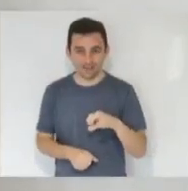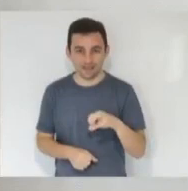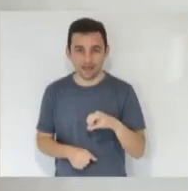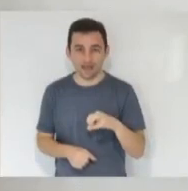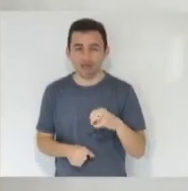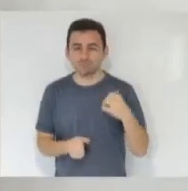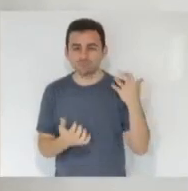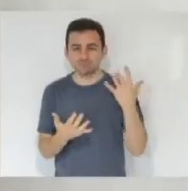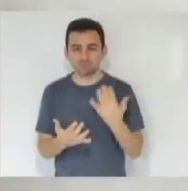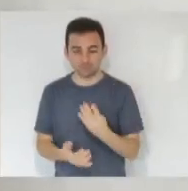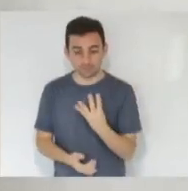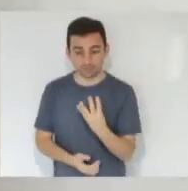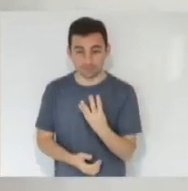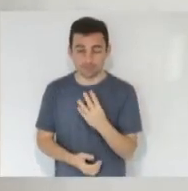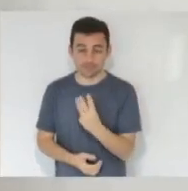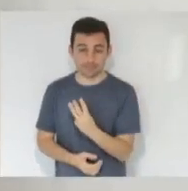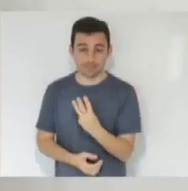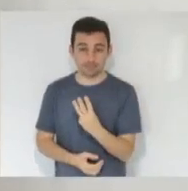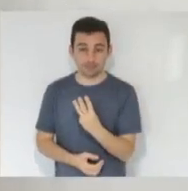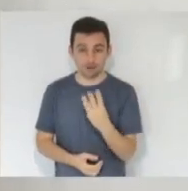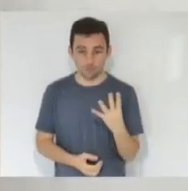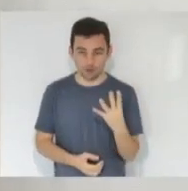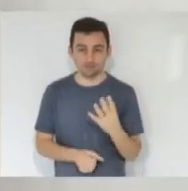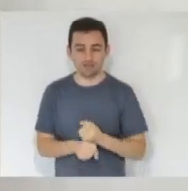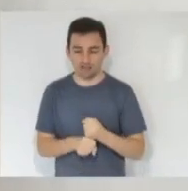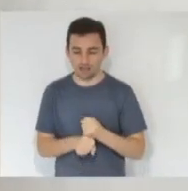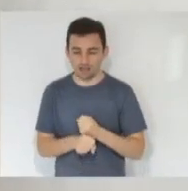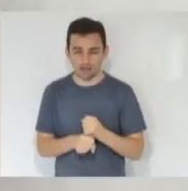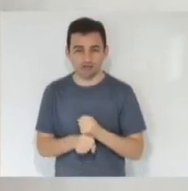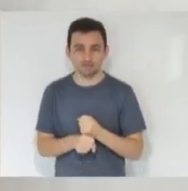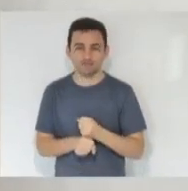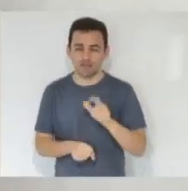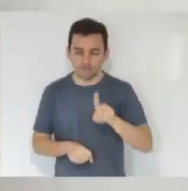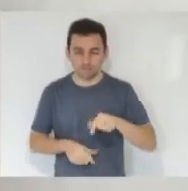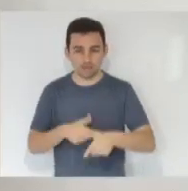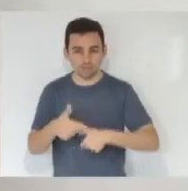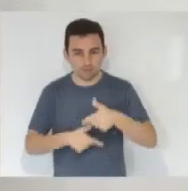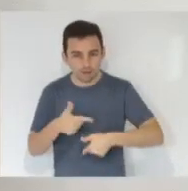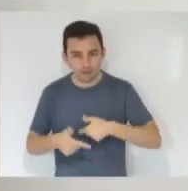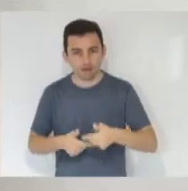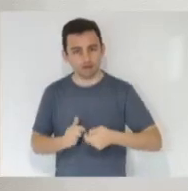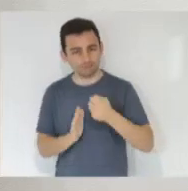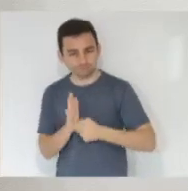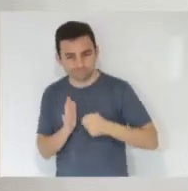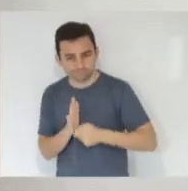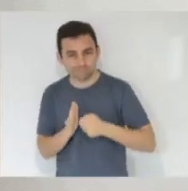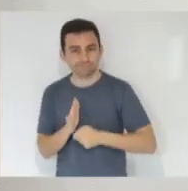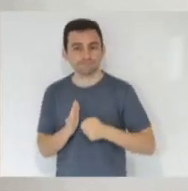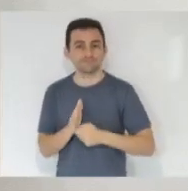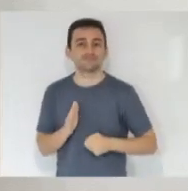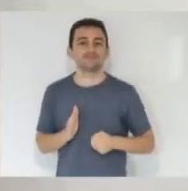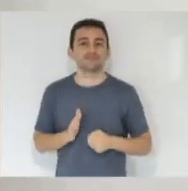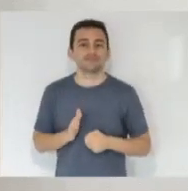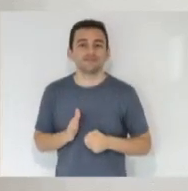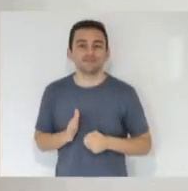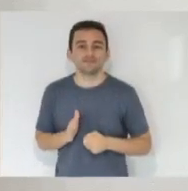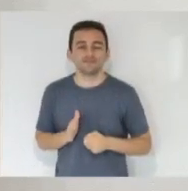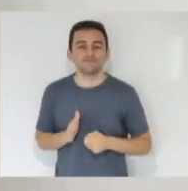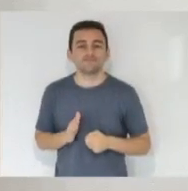34 anos de história, uma história já de muito trabalho, de muita dedicação e de